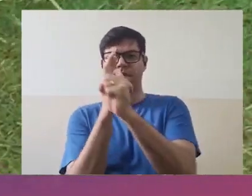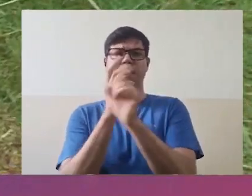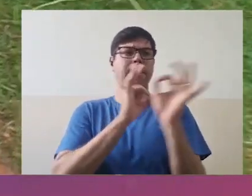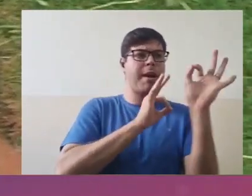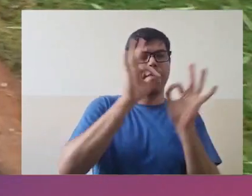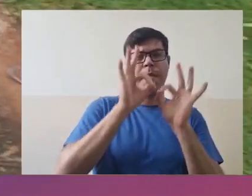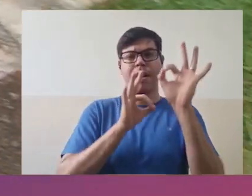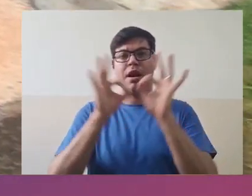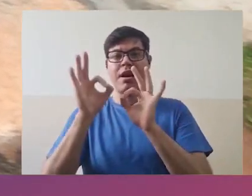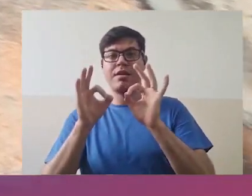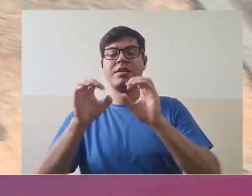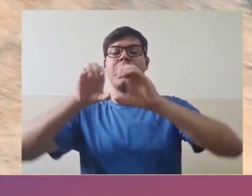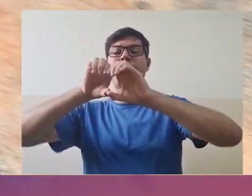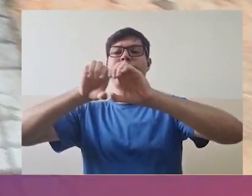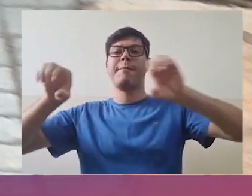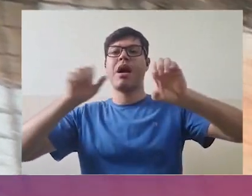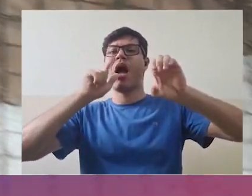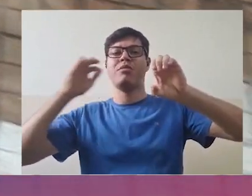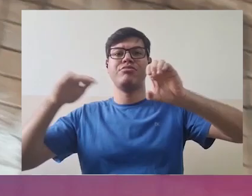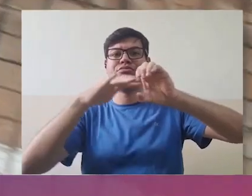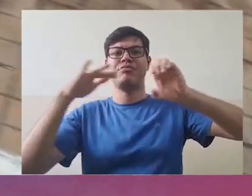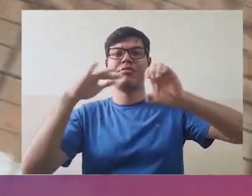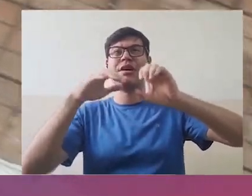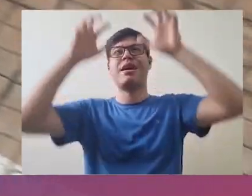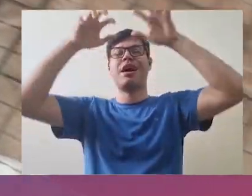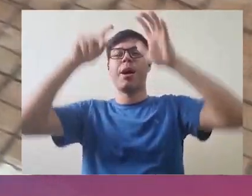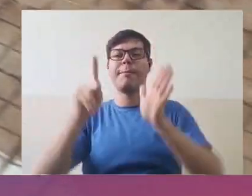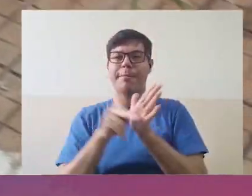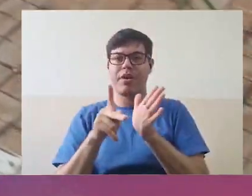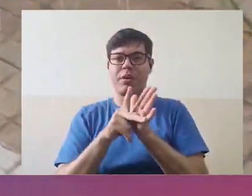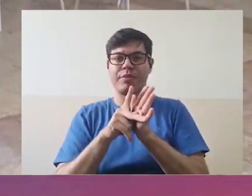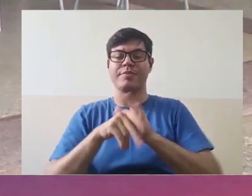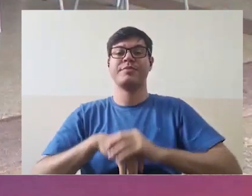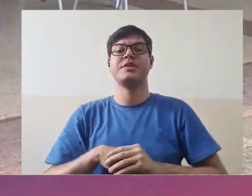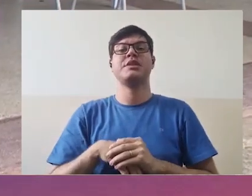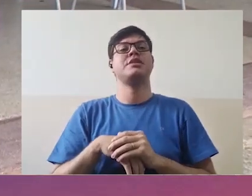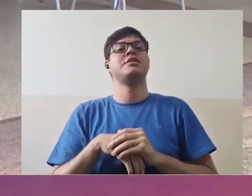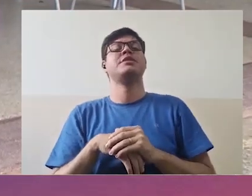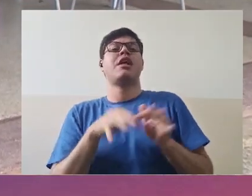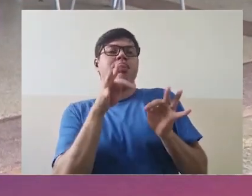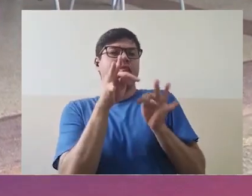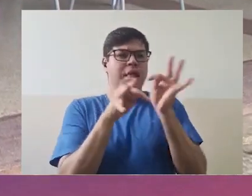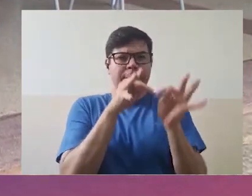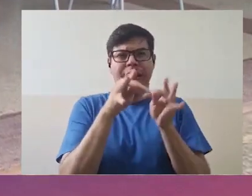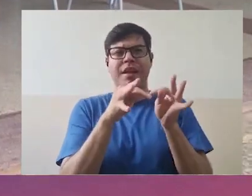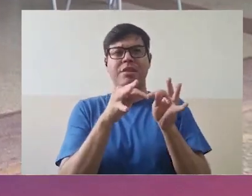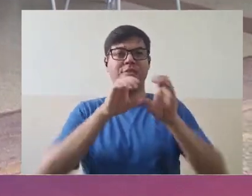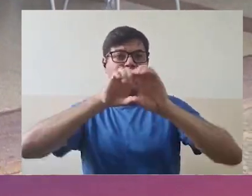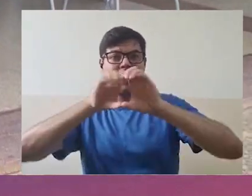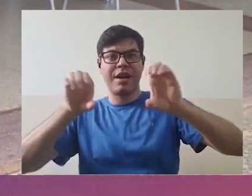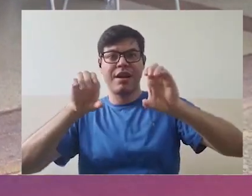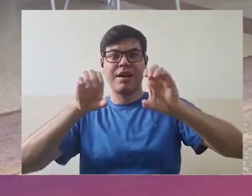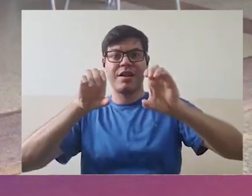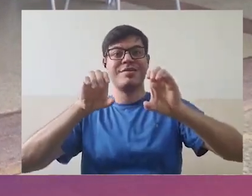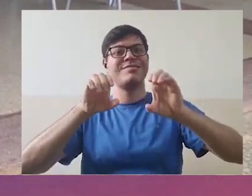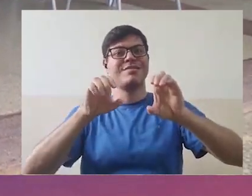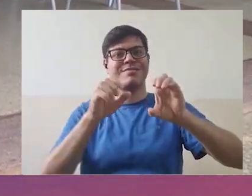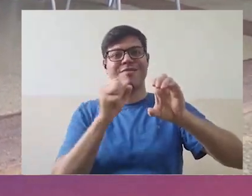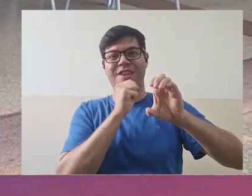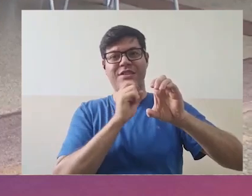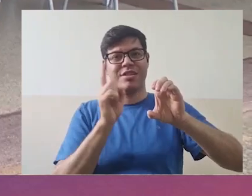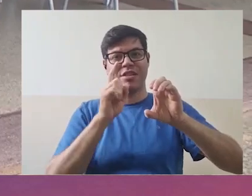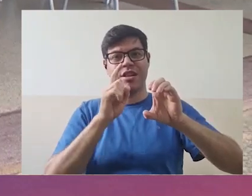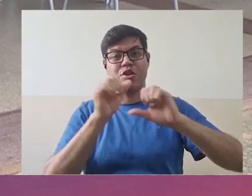com readequações da rede pluvial da unidade. Então foi feito todo um tratamento, os novos encanamentos com